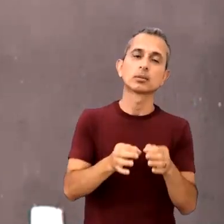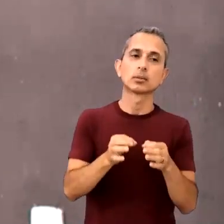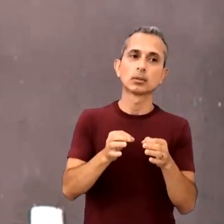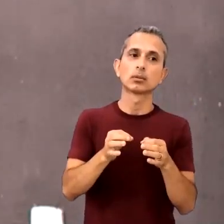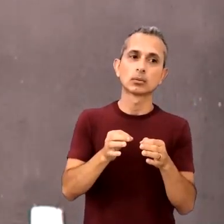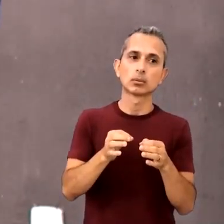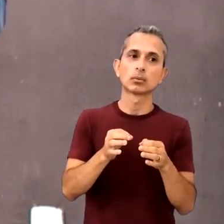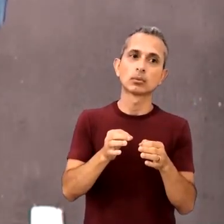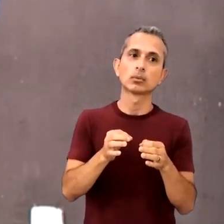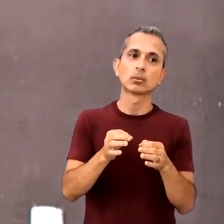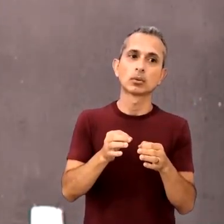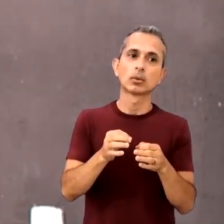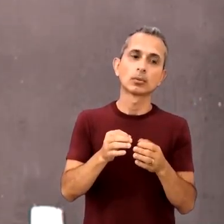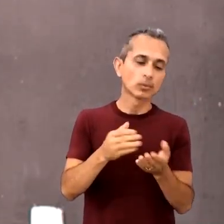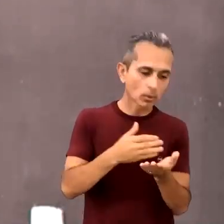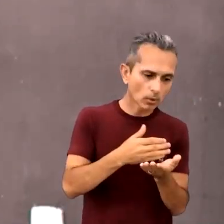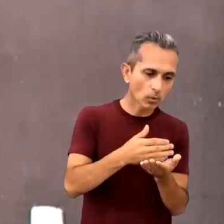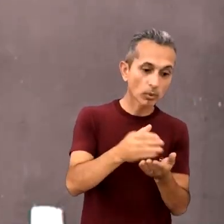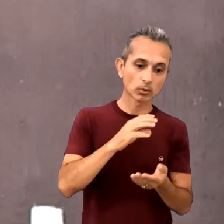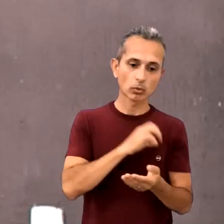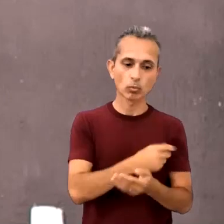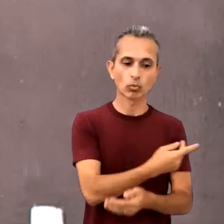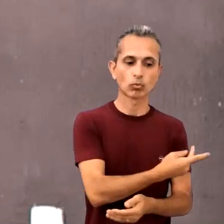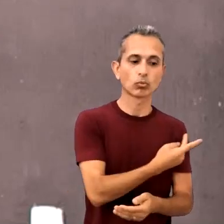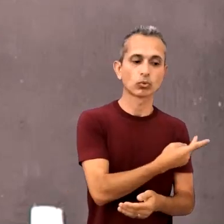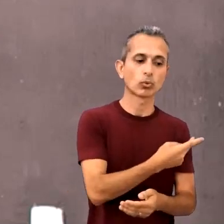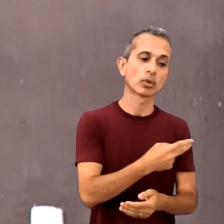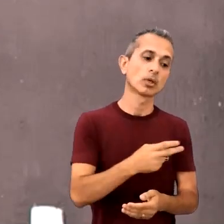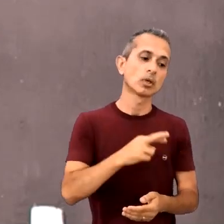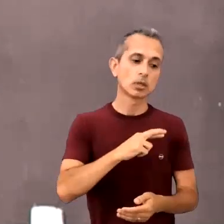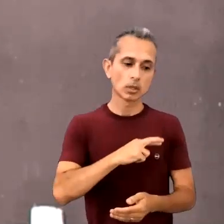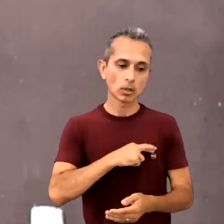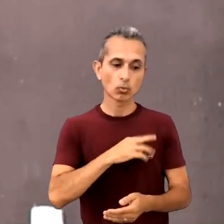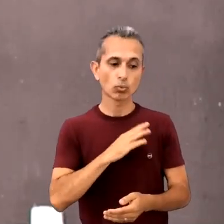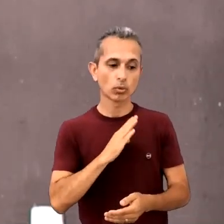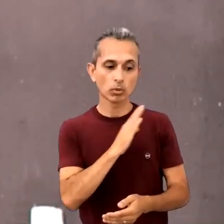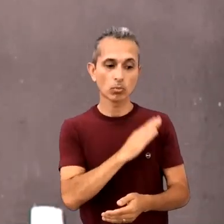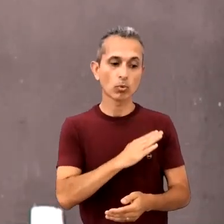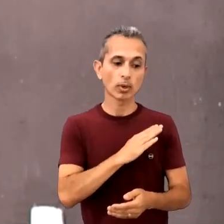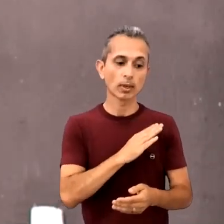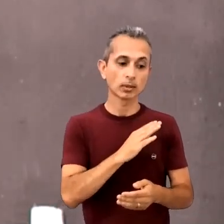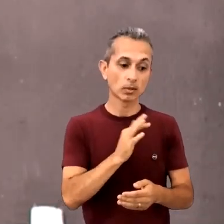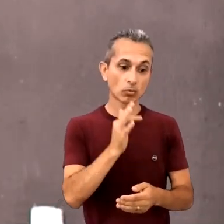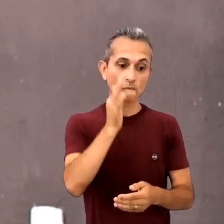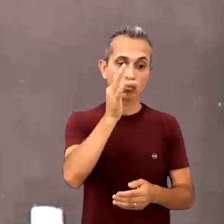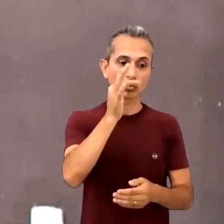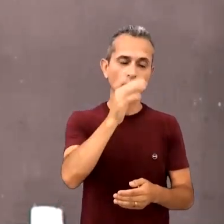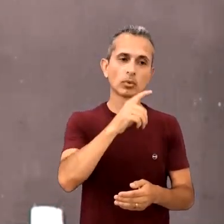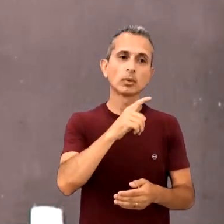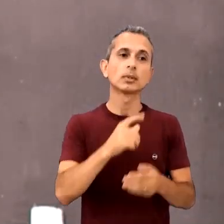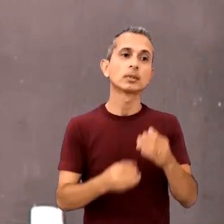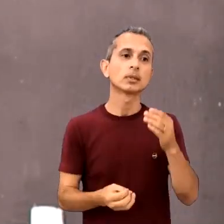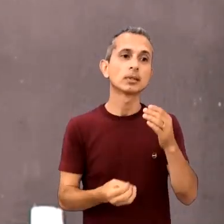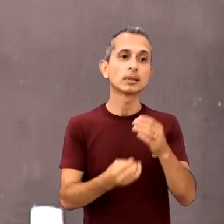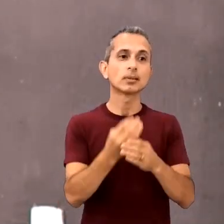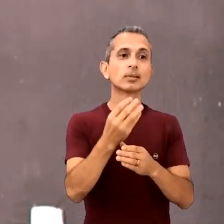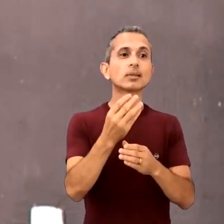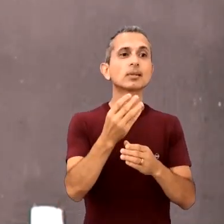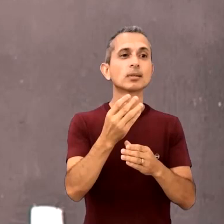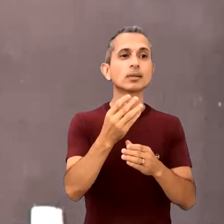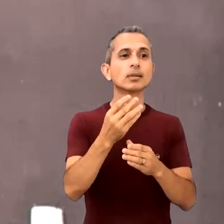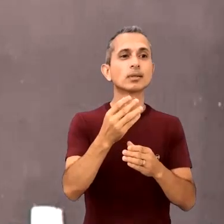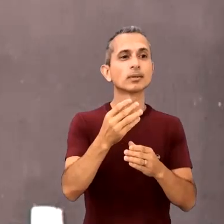a partir desse amor que estava sendo construído entre Ruth e Boaz, viria o Salvador do mundo. Deus estava interessado nesse